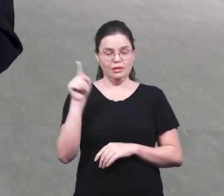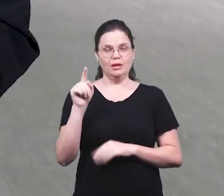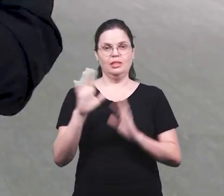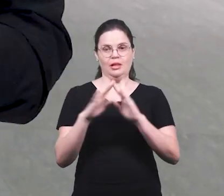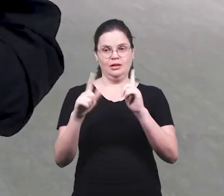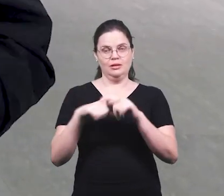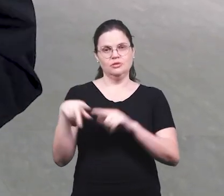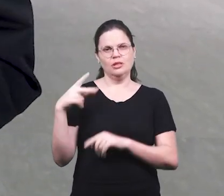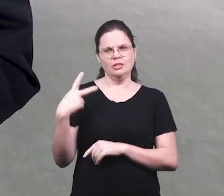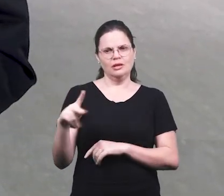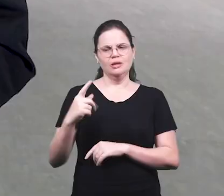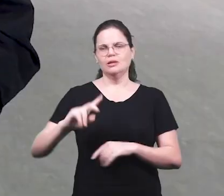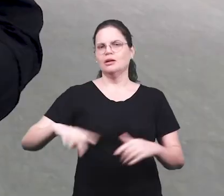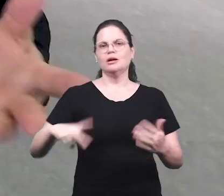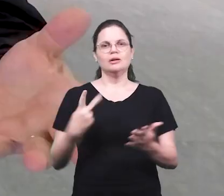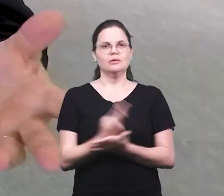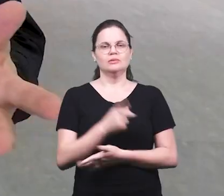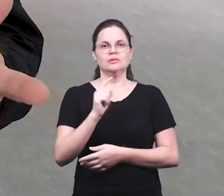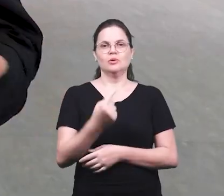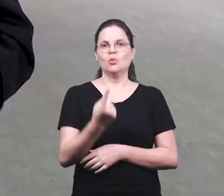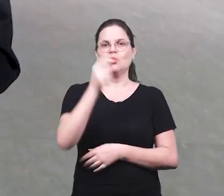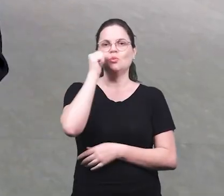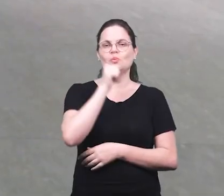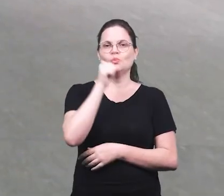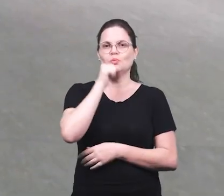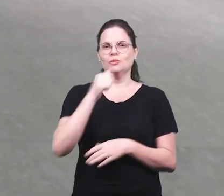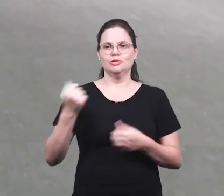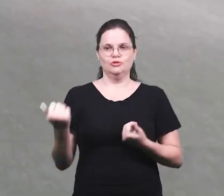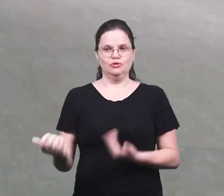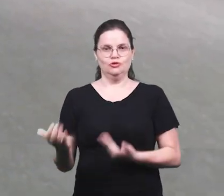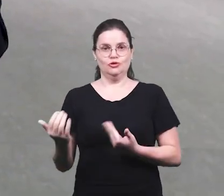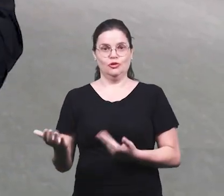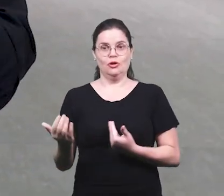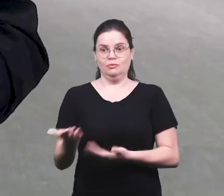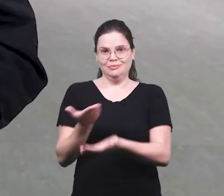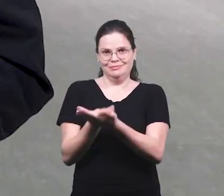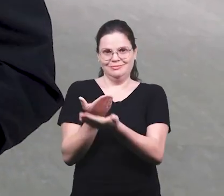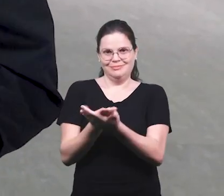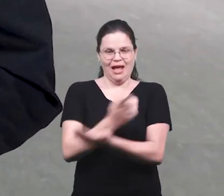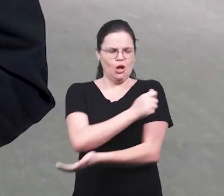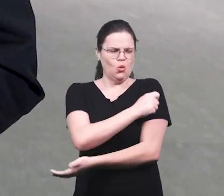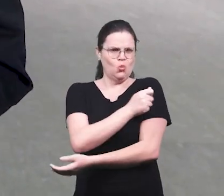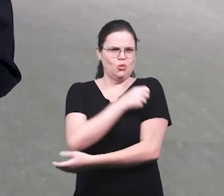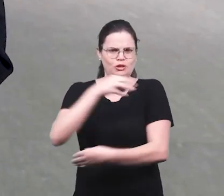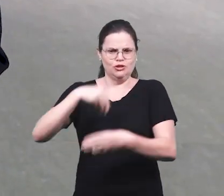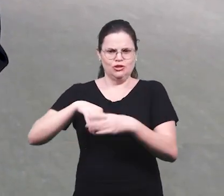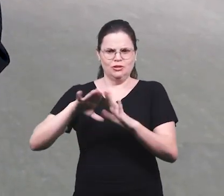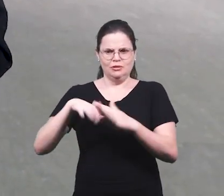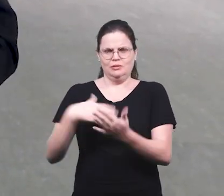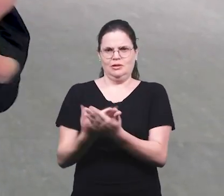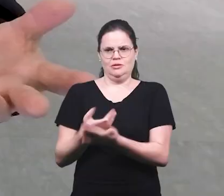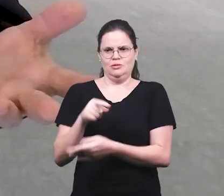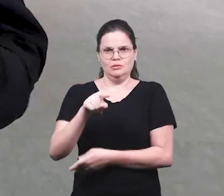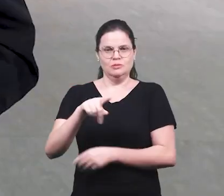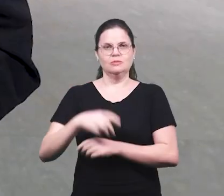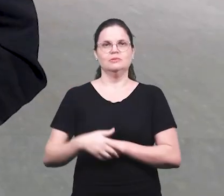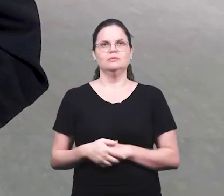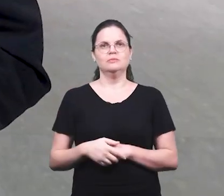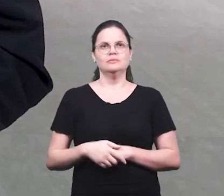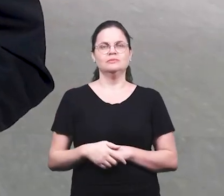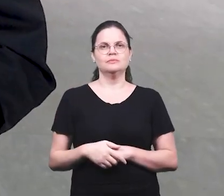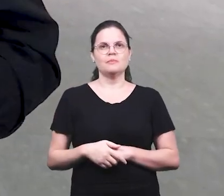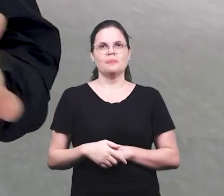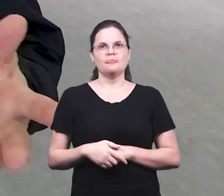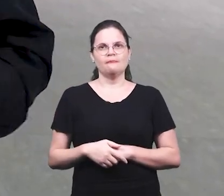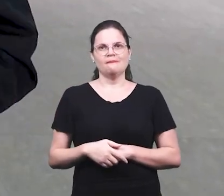Kansas, aconteceu que uma das jovens, né, estudante dessa escola, do pastor